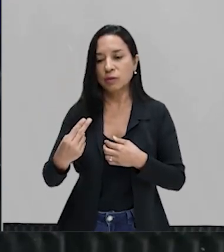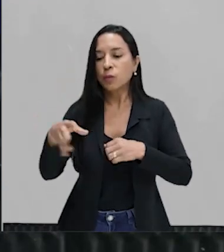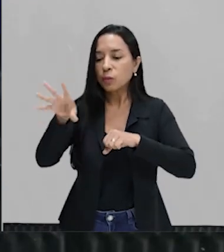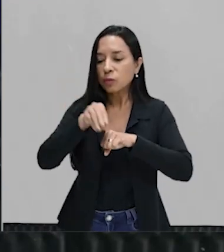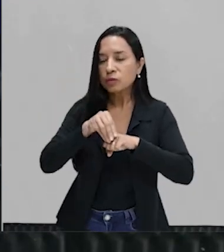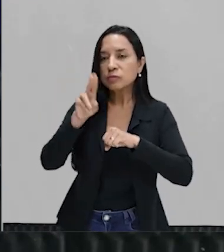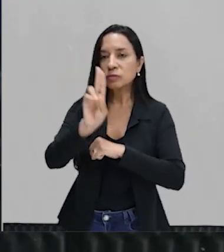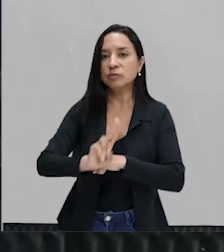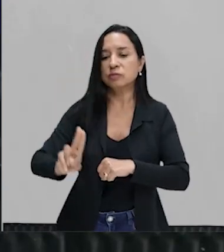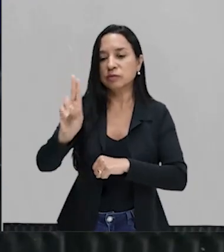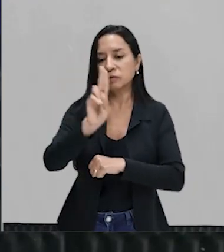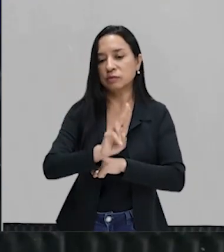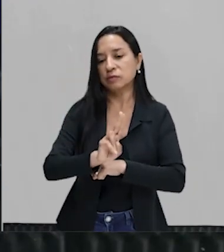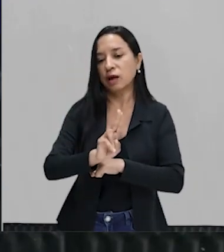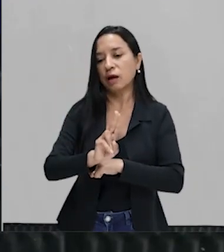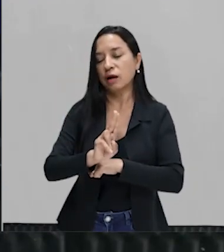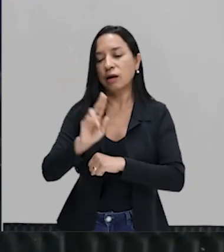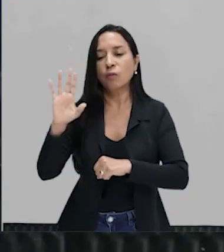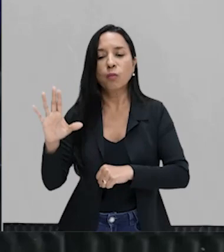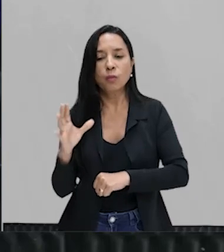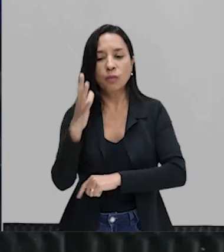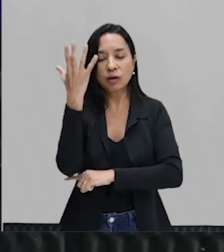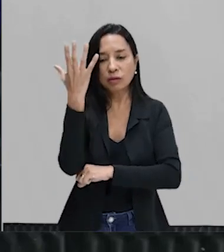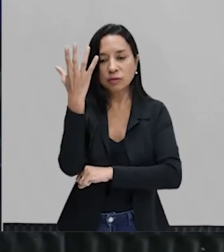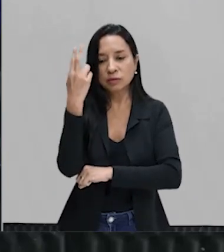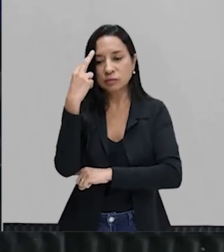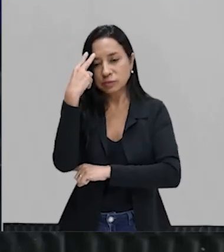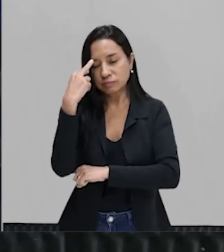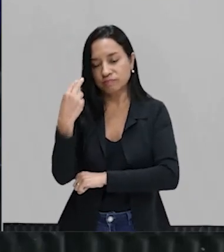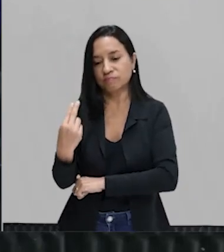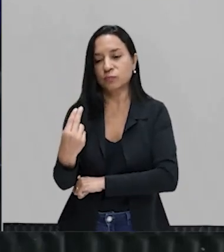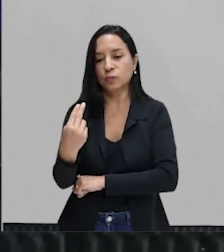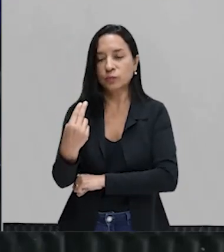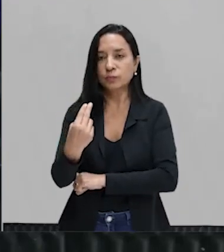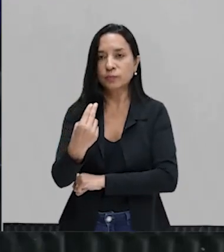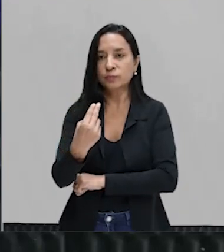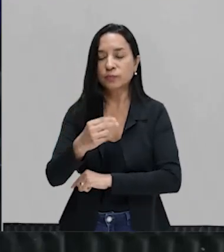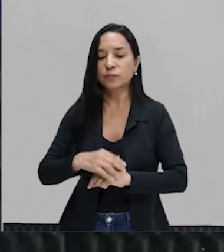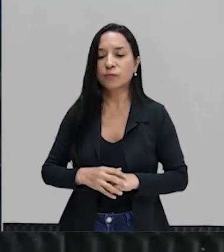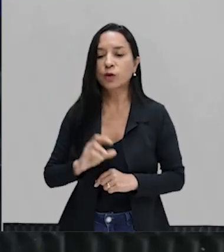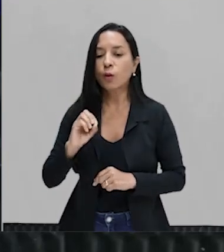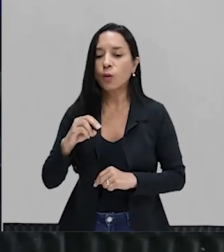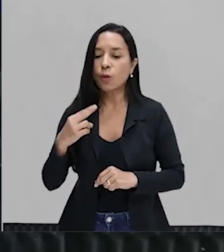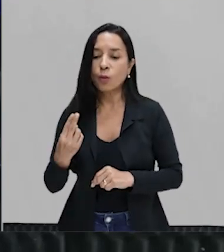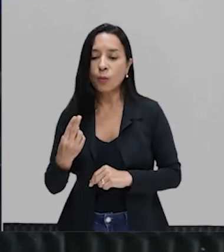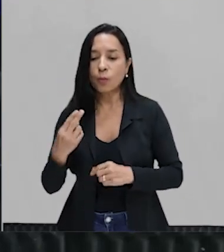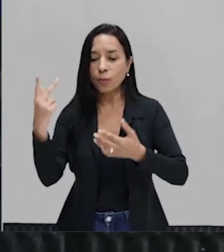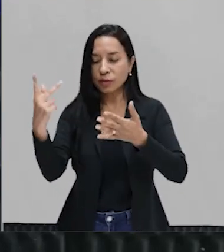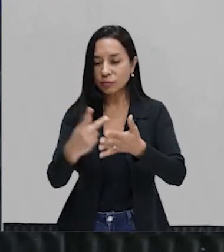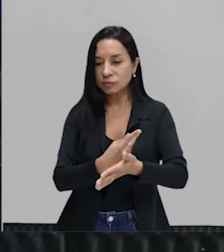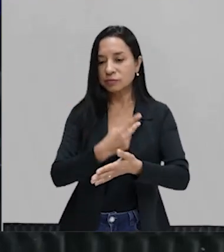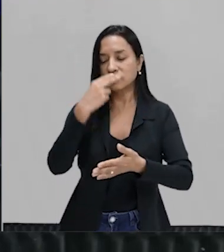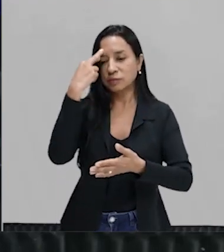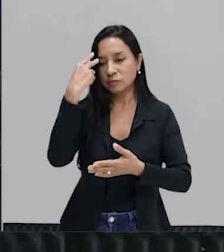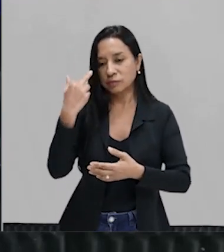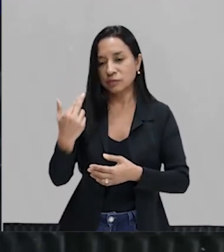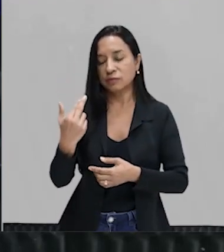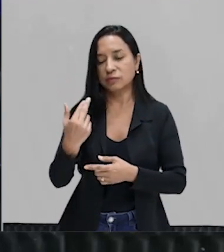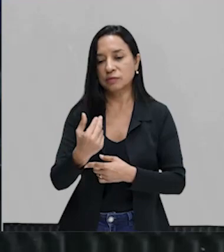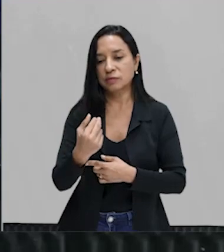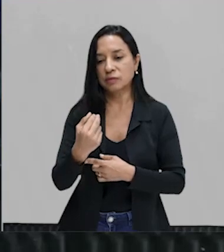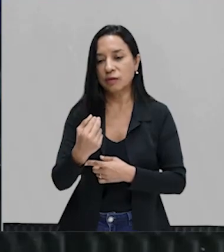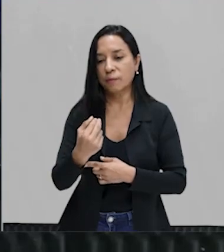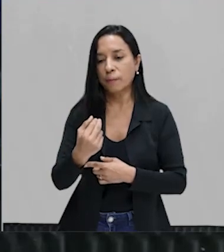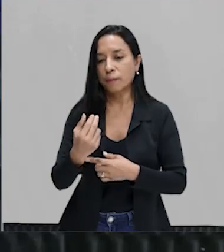utilizar o fato histórico. O fato histórico, ou o acontecimento histórico, certo? Ele